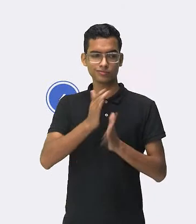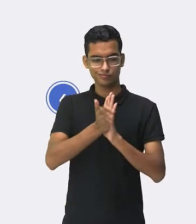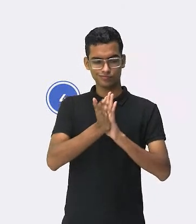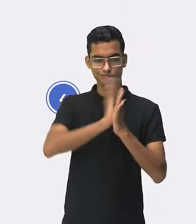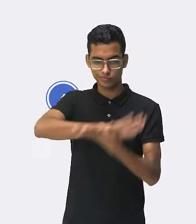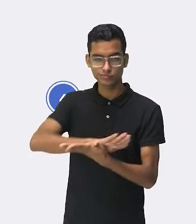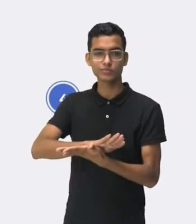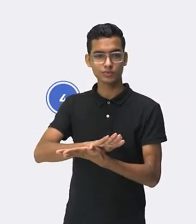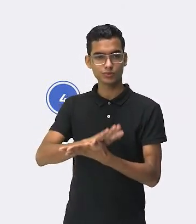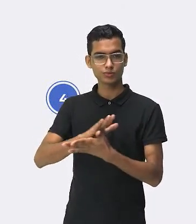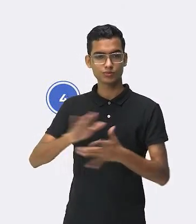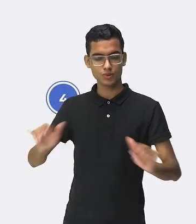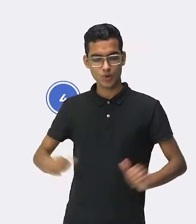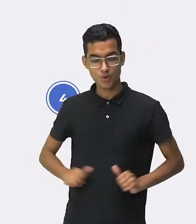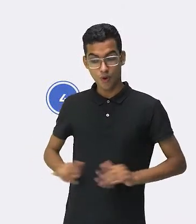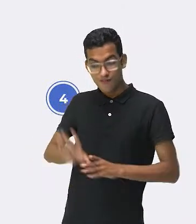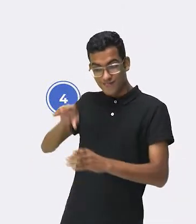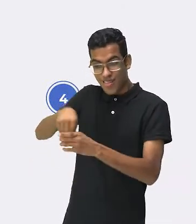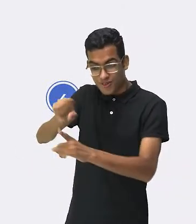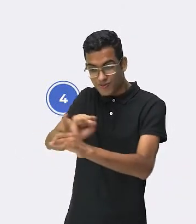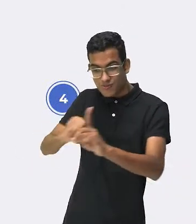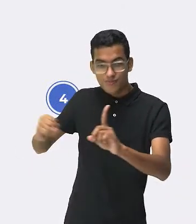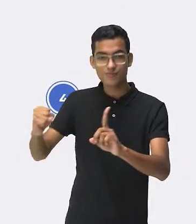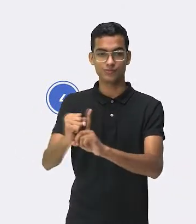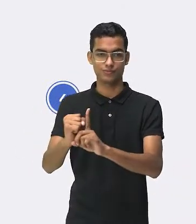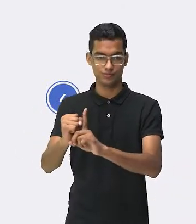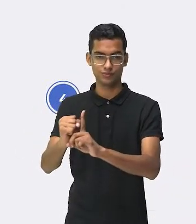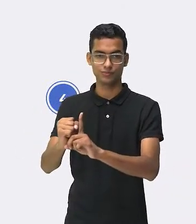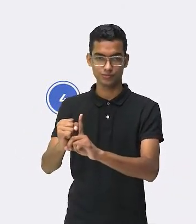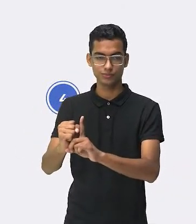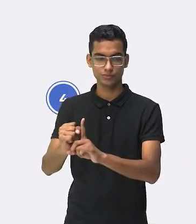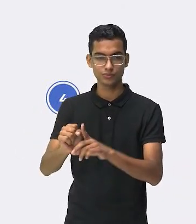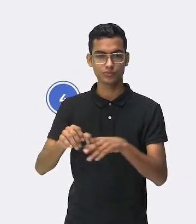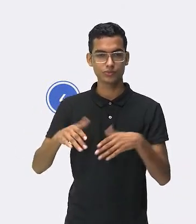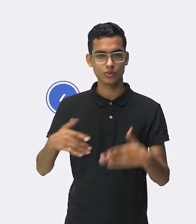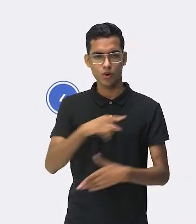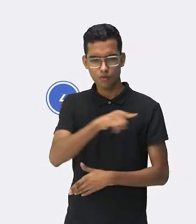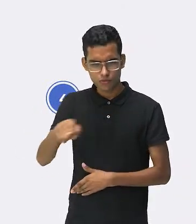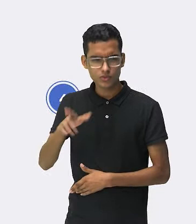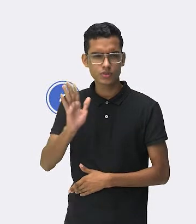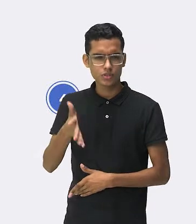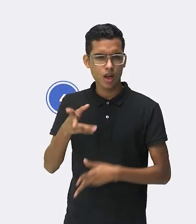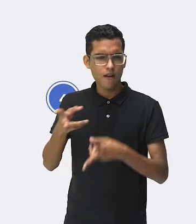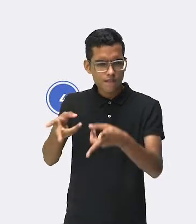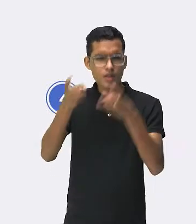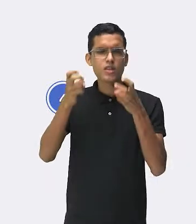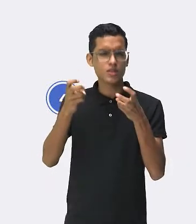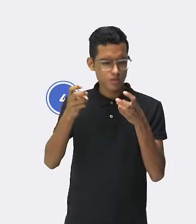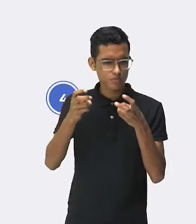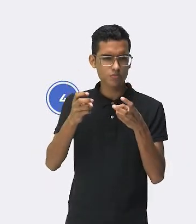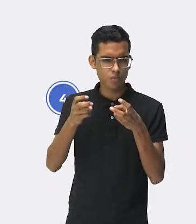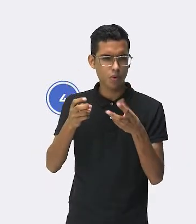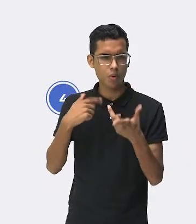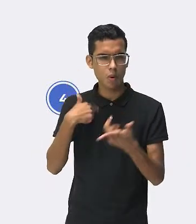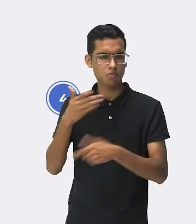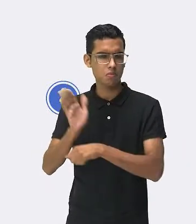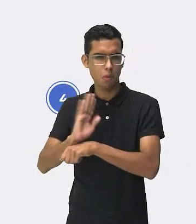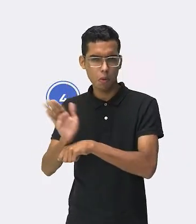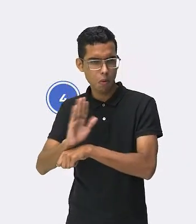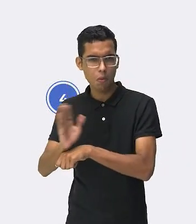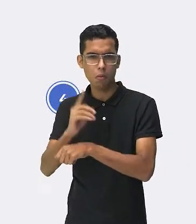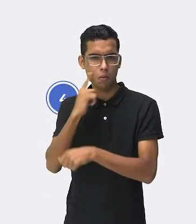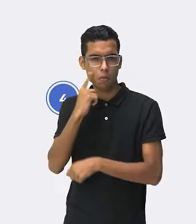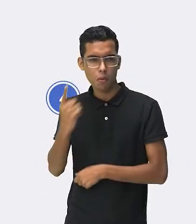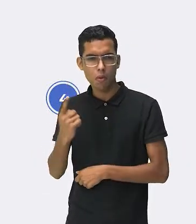sociedade. Vocês já conseguiram perceber isso? Já assistiram a algum episódio onde ocorreu essa questão